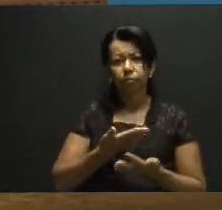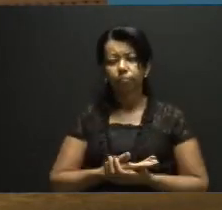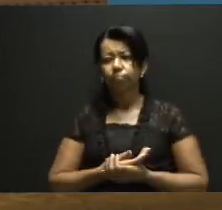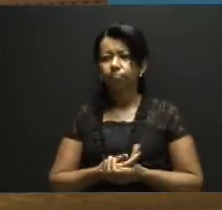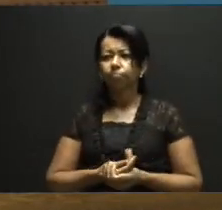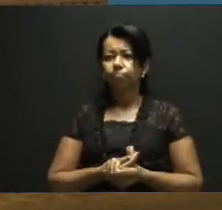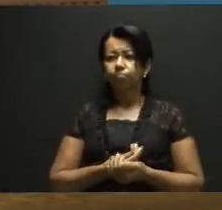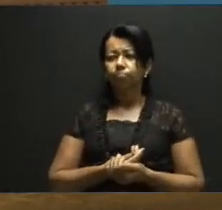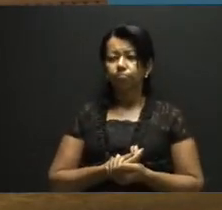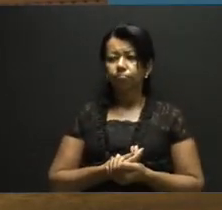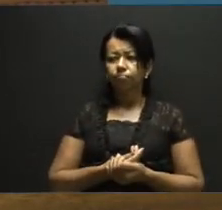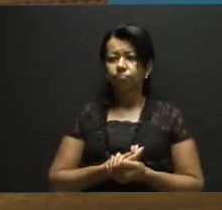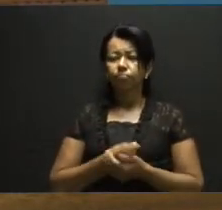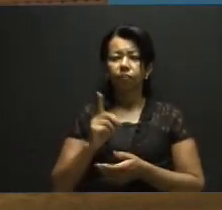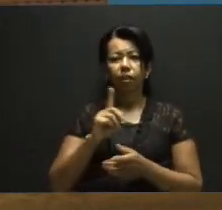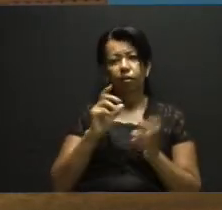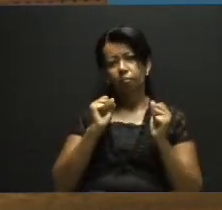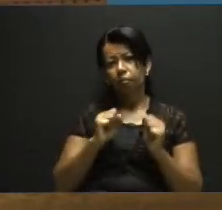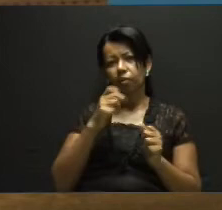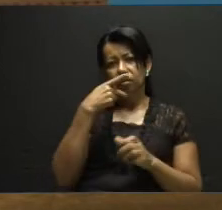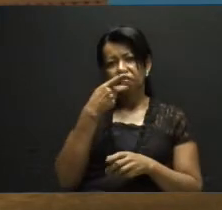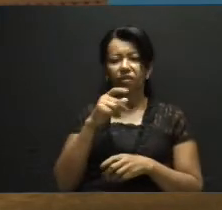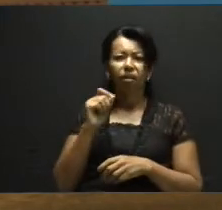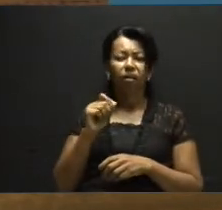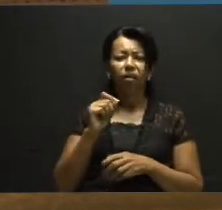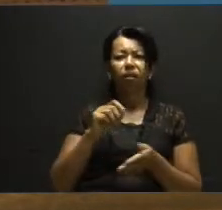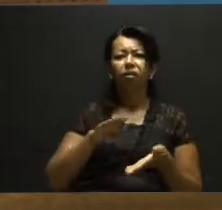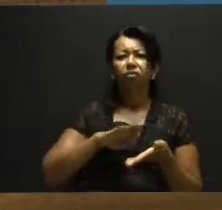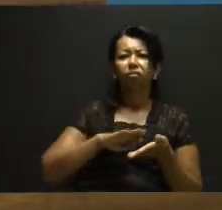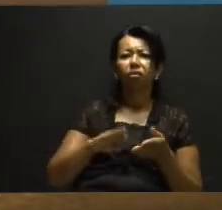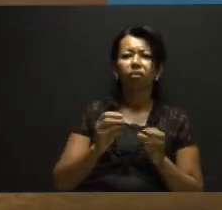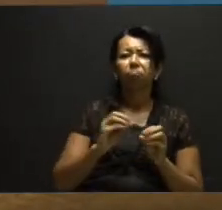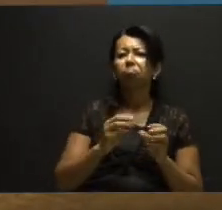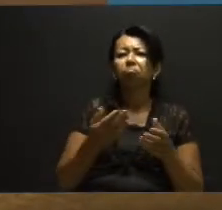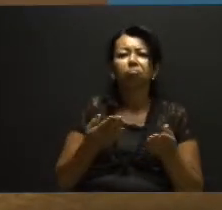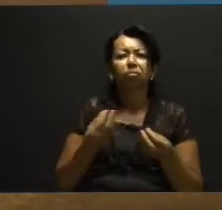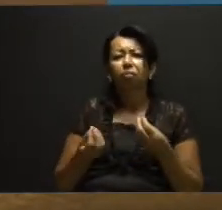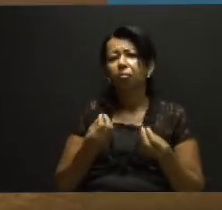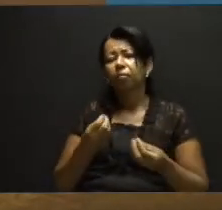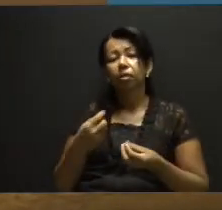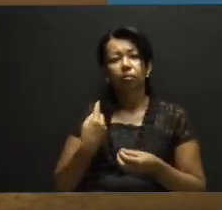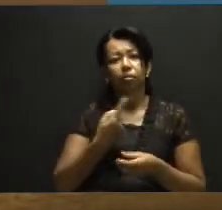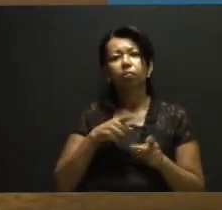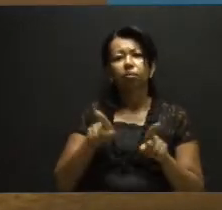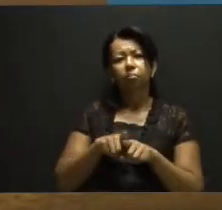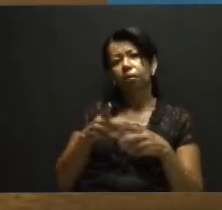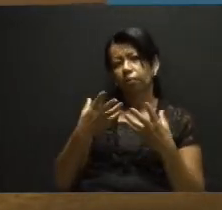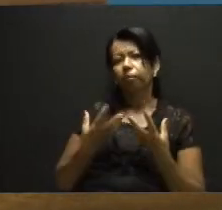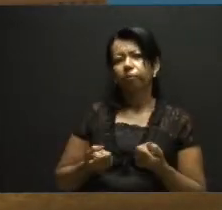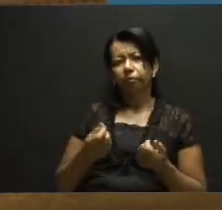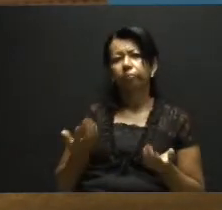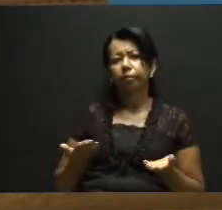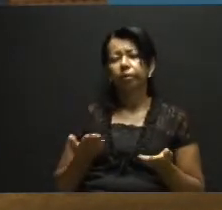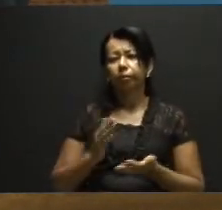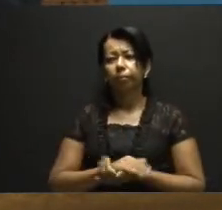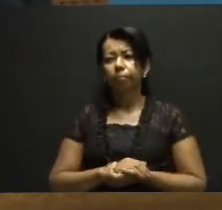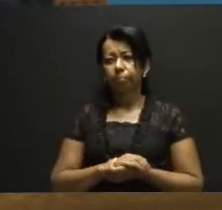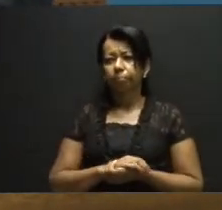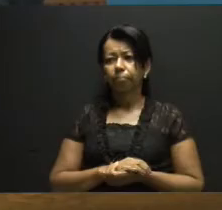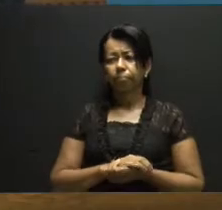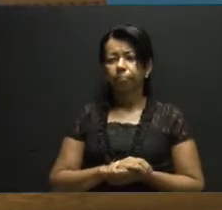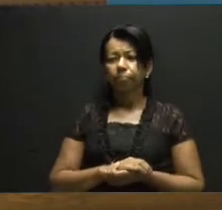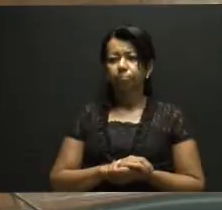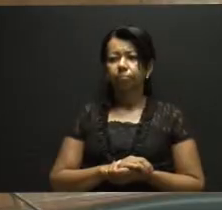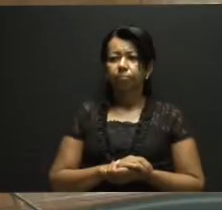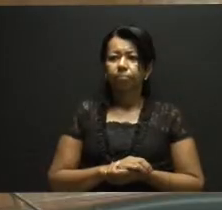teve agora que não pode falar a o tirou isso porque coloca em xeque porque também nós aprovamos leva o presidente então é só isso